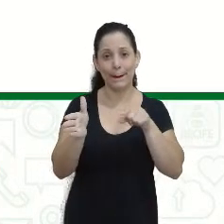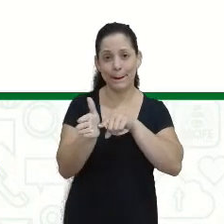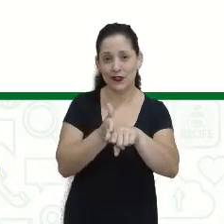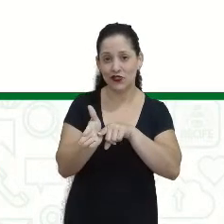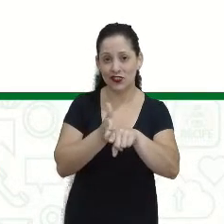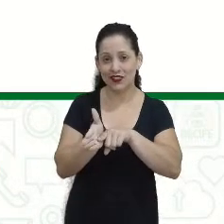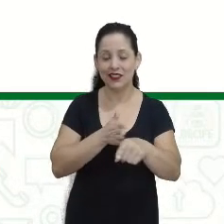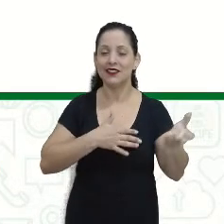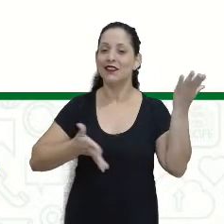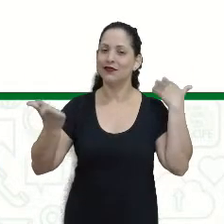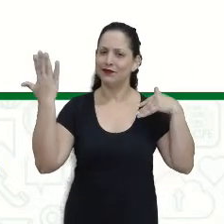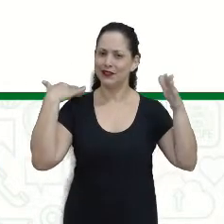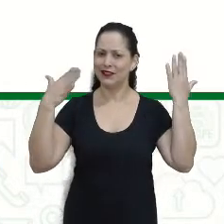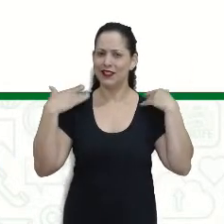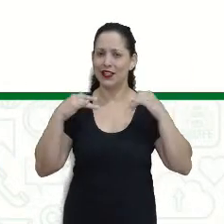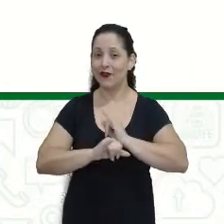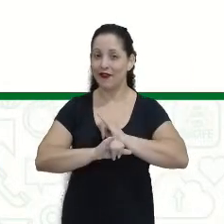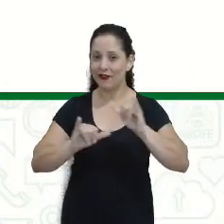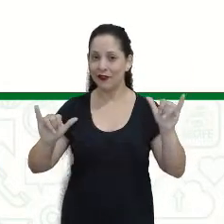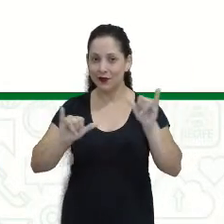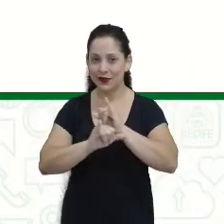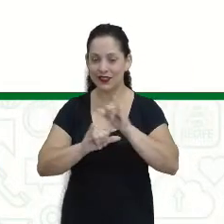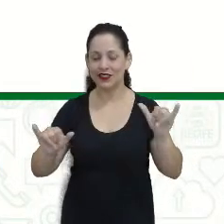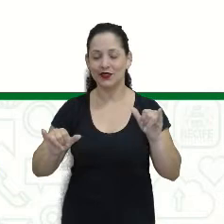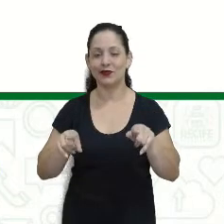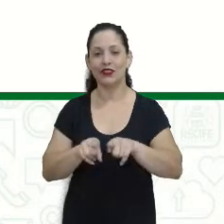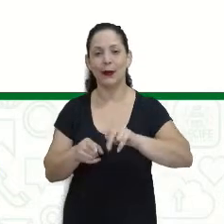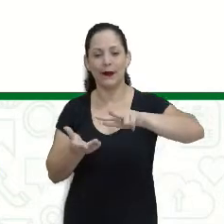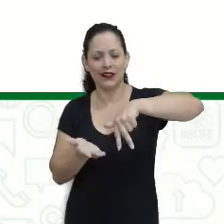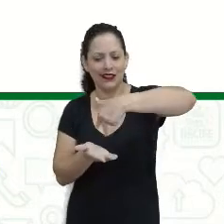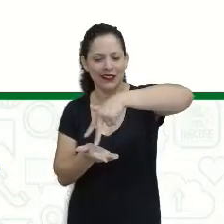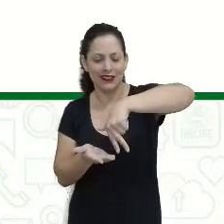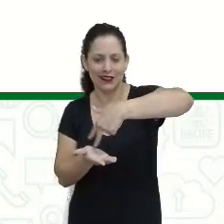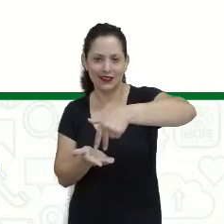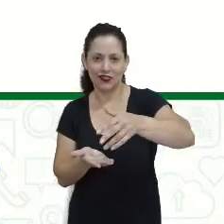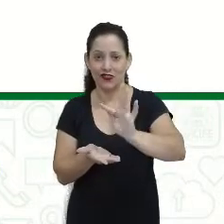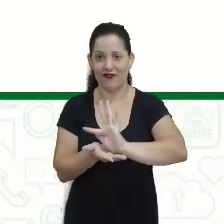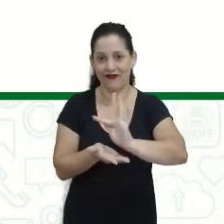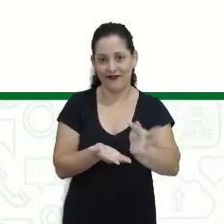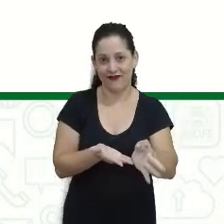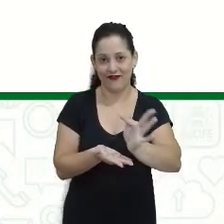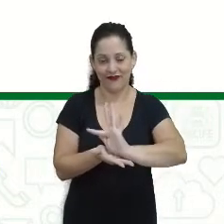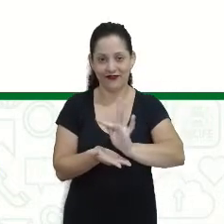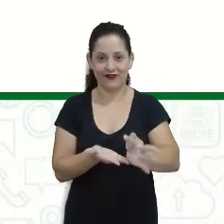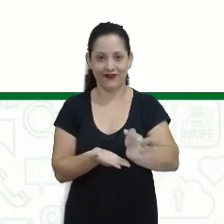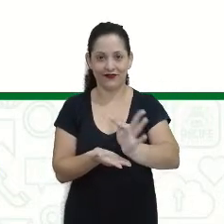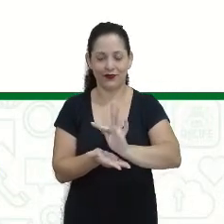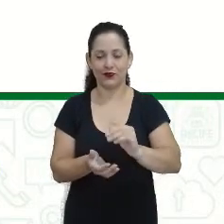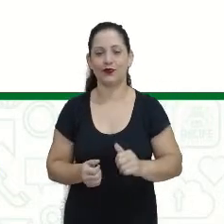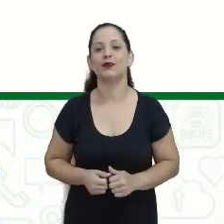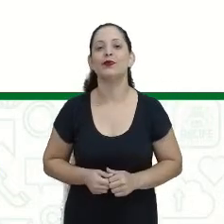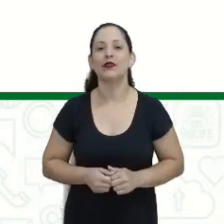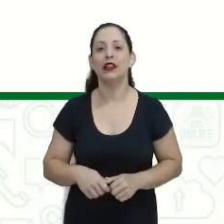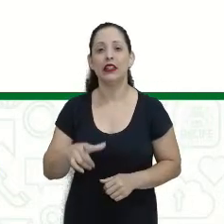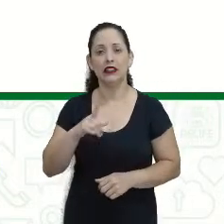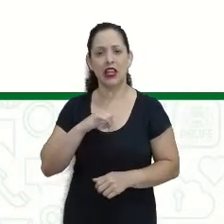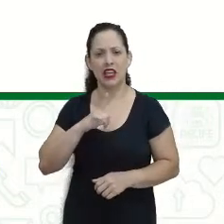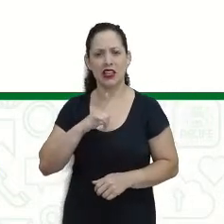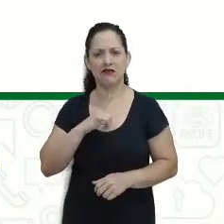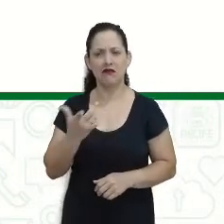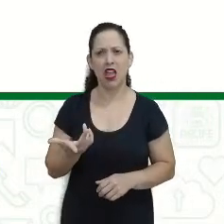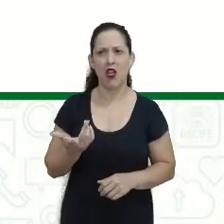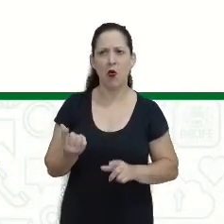lazer e formação nas áreas de dança e música do frevo, visando propagar sua prática para as futuras